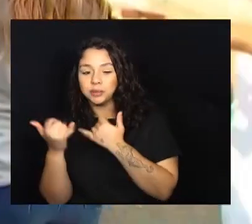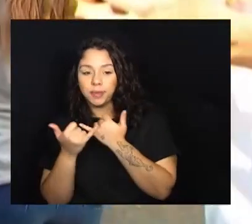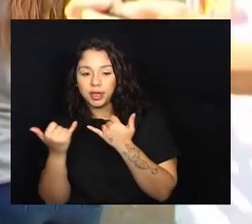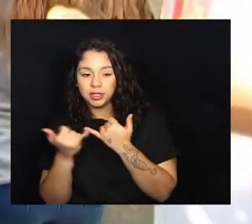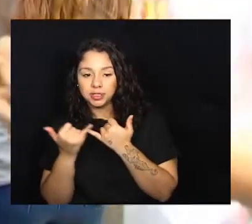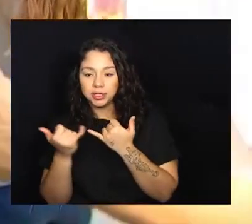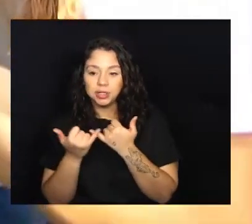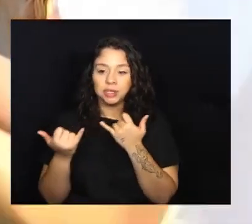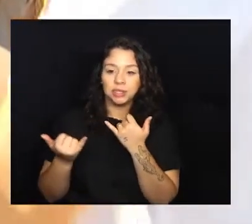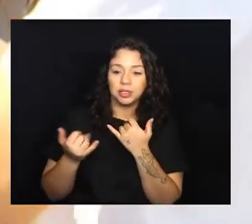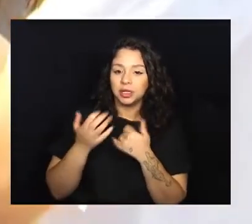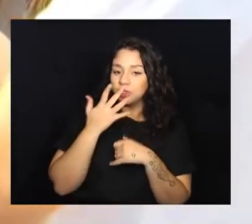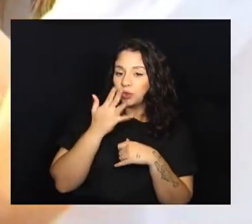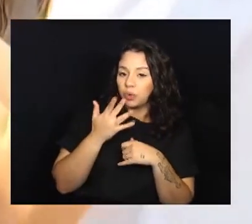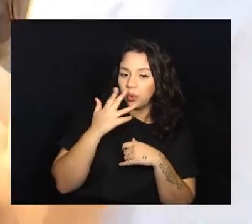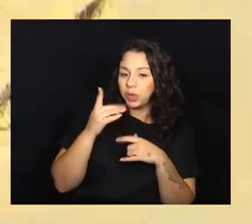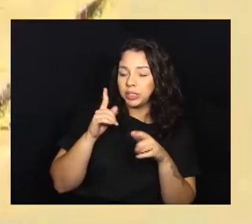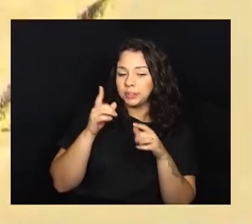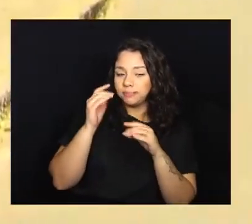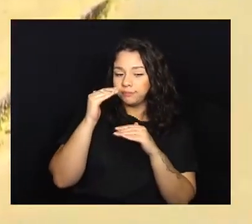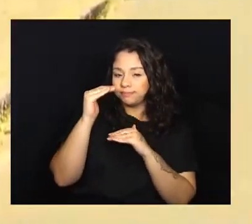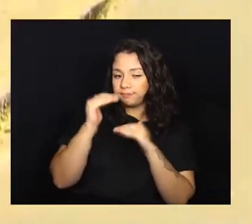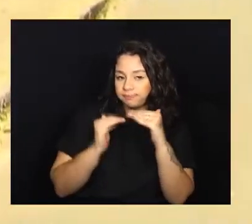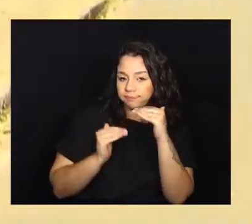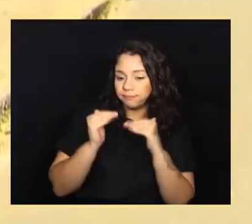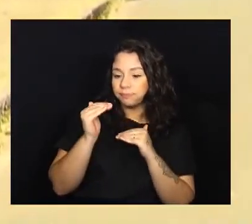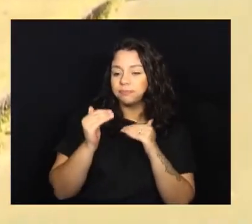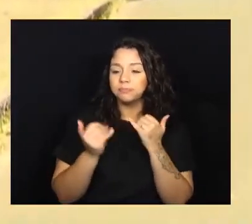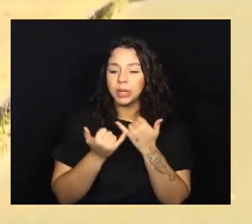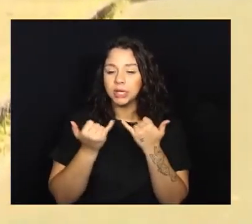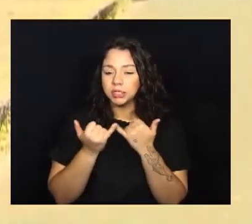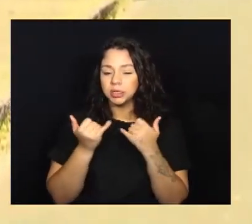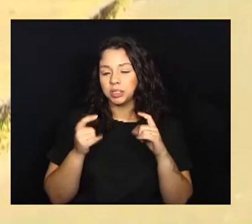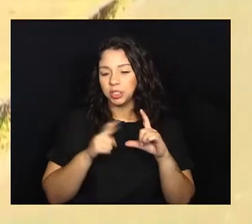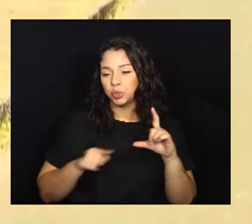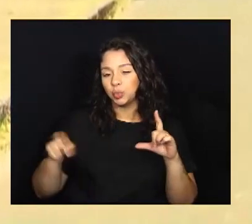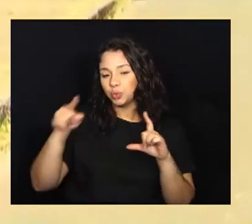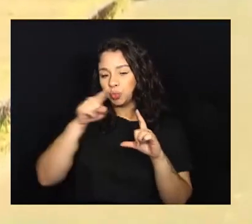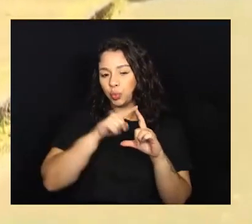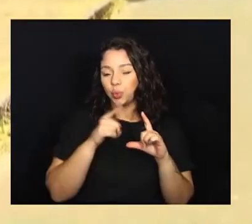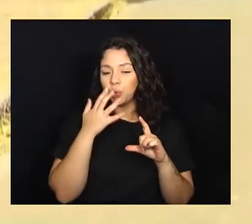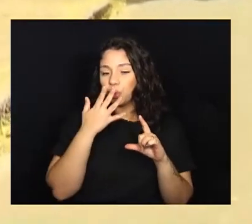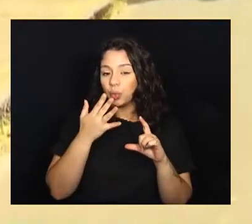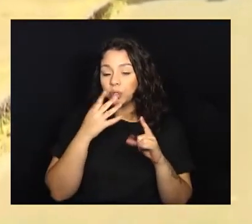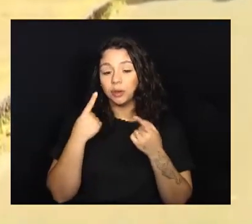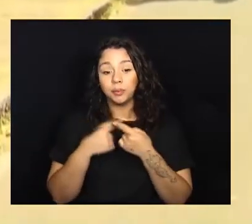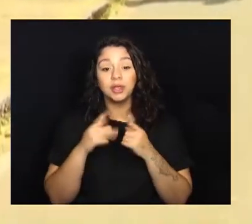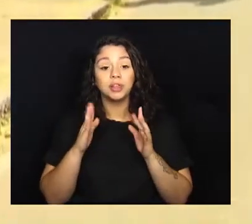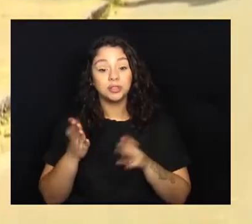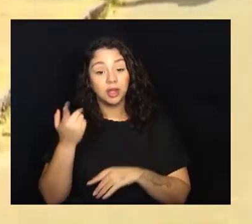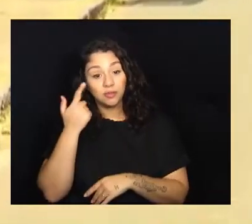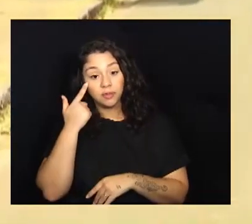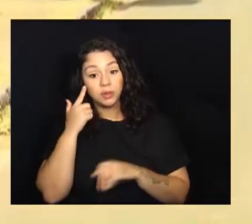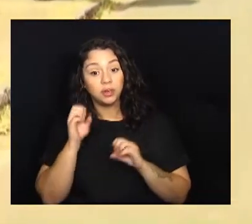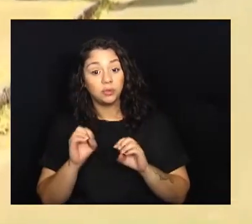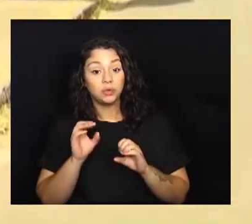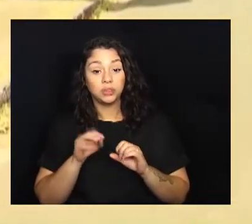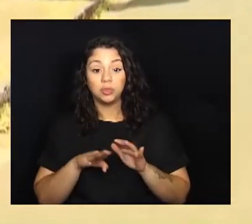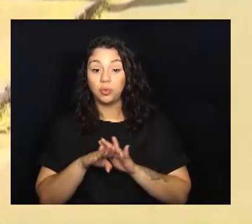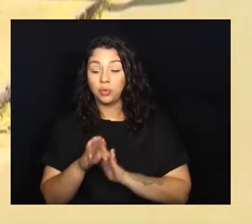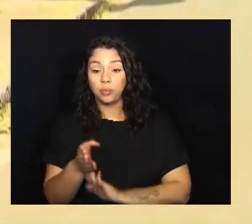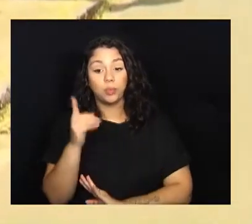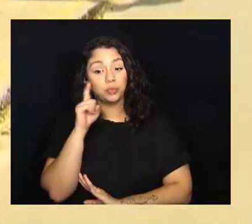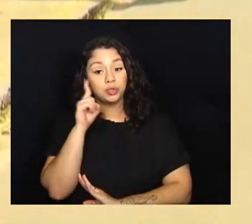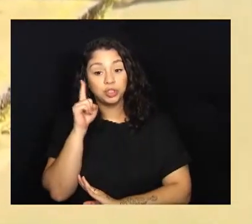das outras no ciclo cromático. Então, acaba tendo uma ideia que já vem isso nos ensino comum, né? Do seu dia a